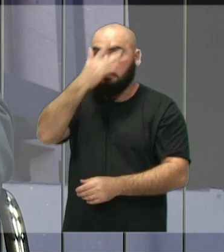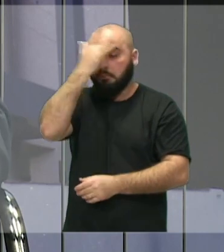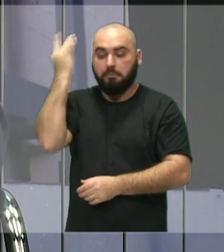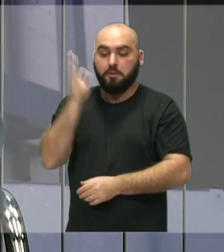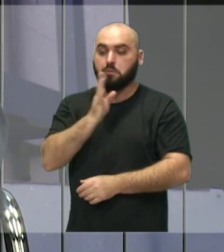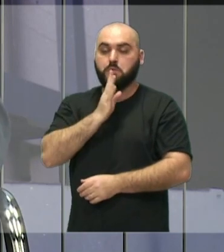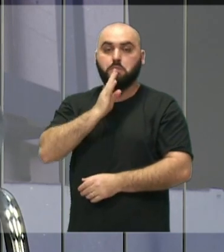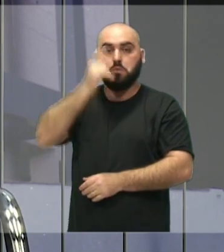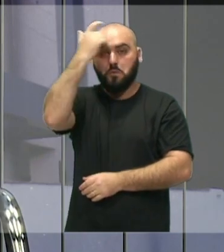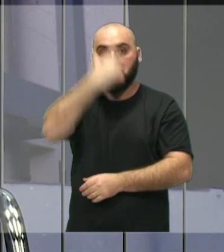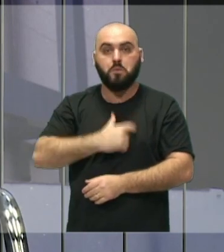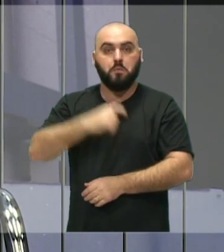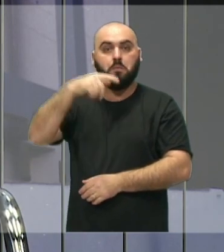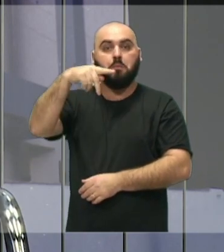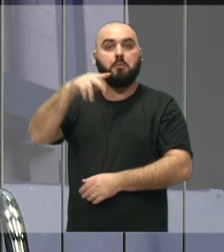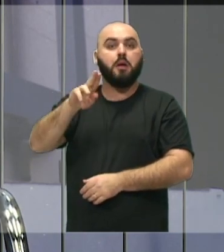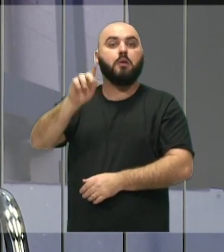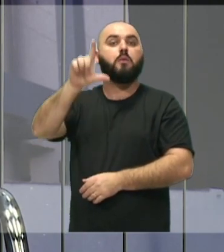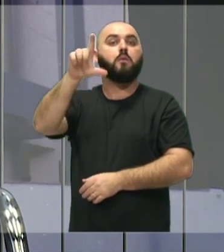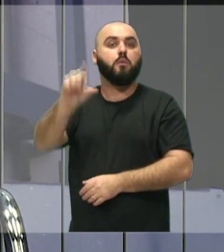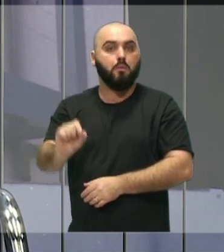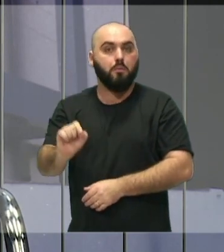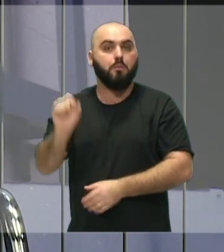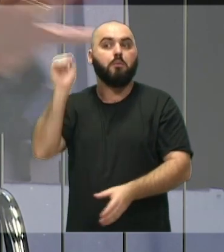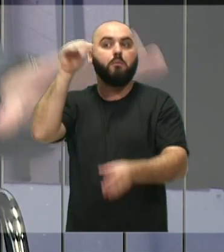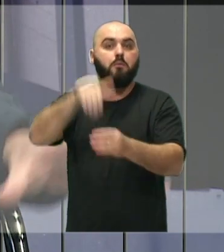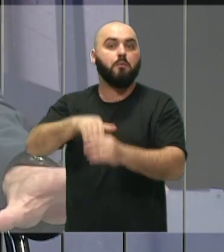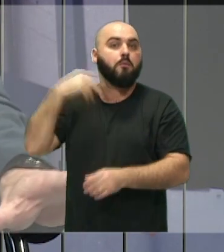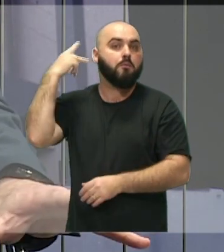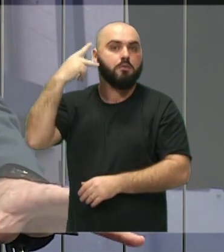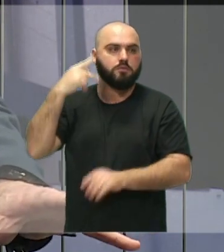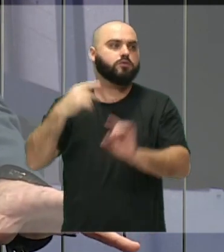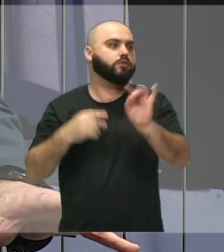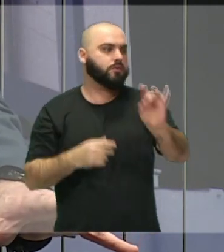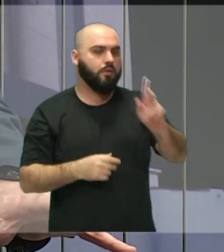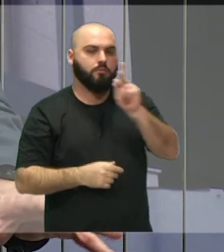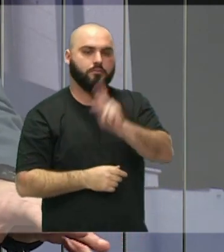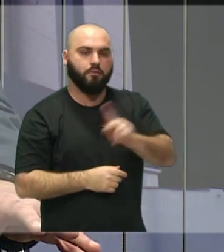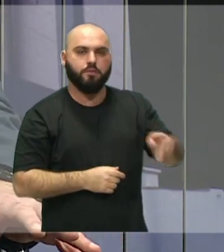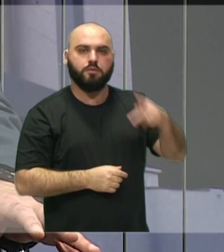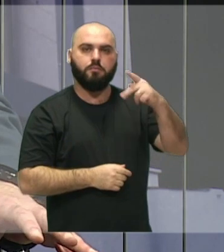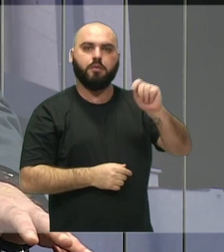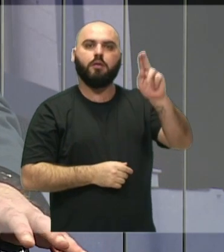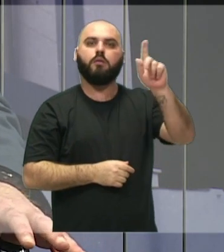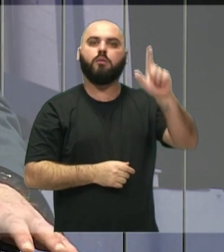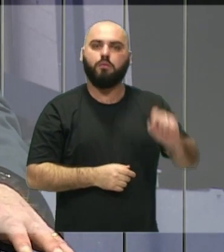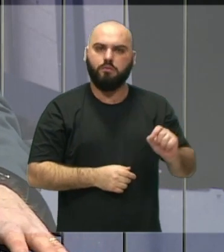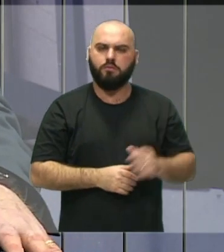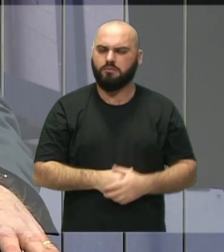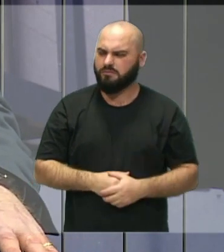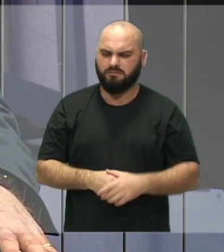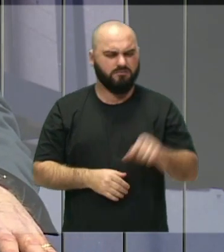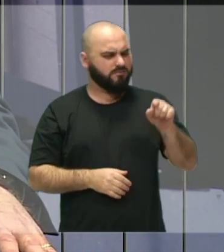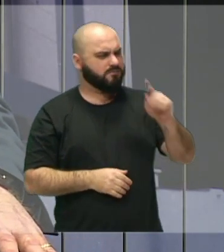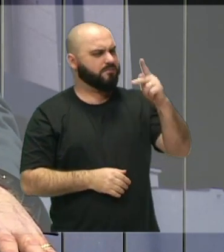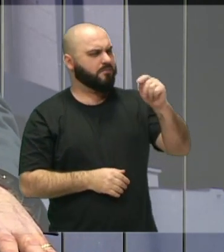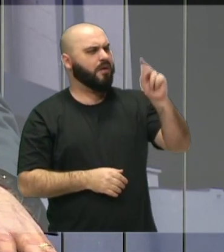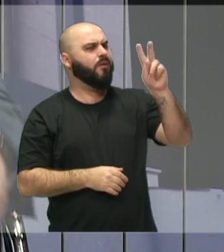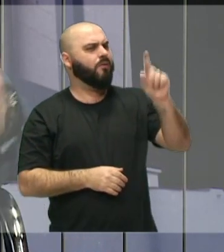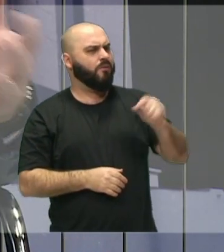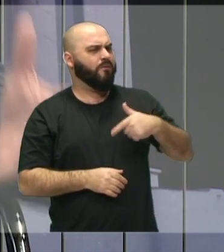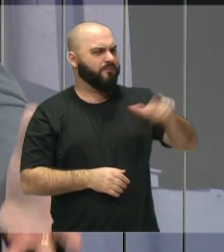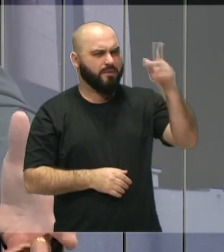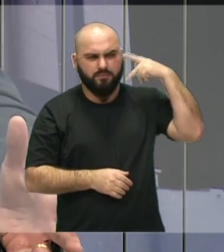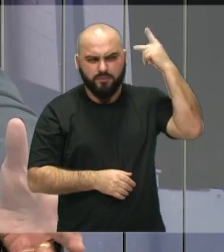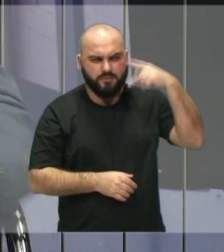conheciam Paulo como candidato a um cargo político, e sim o professor Paulo, né? Poxa, mas o Paulo vai se meter com política?